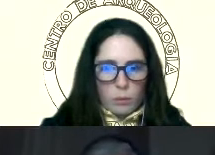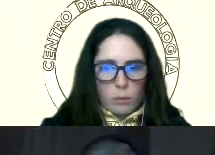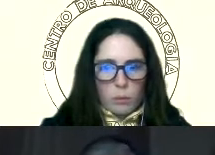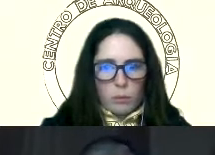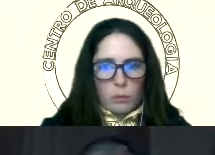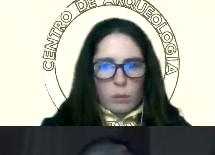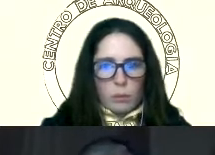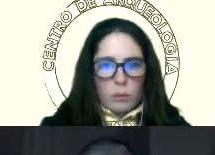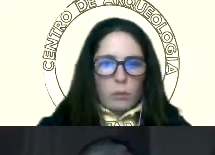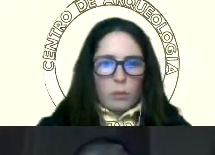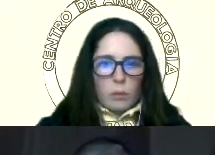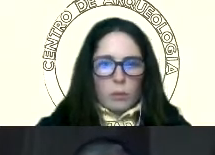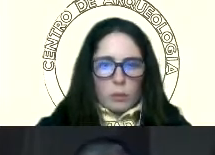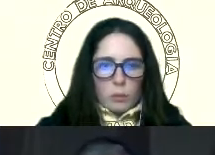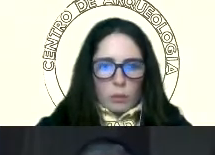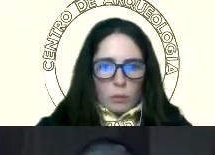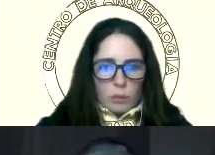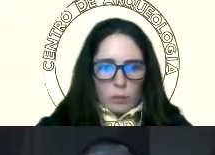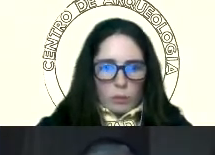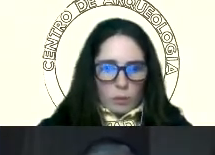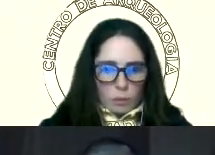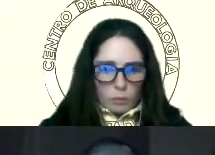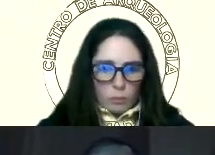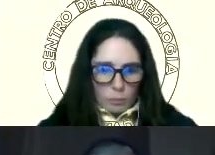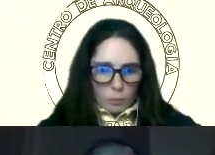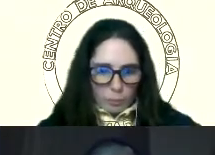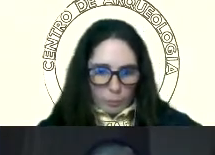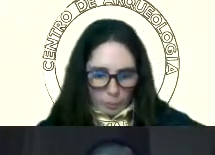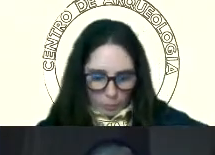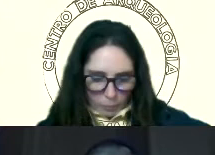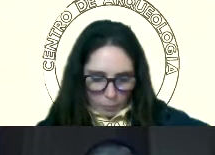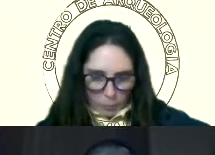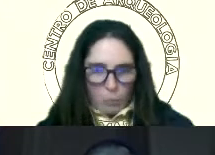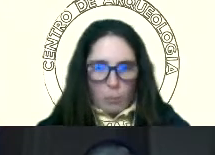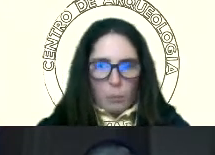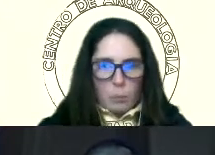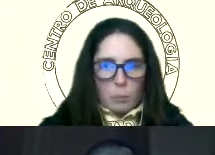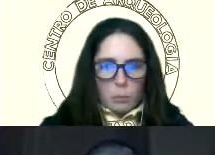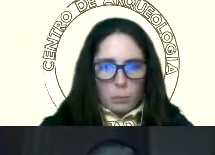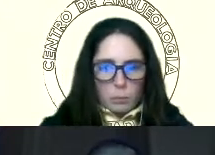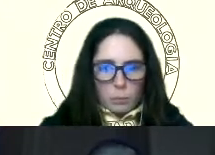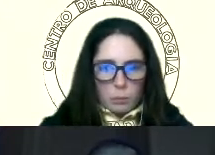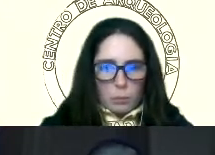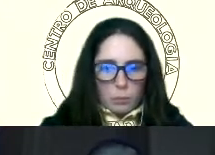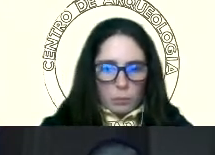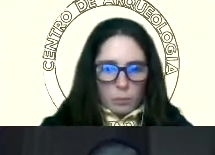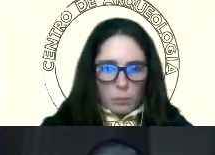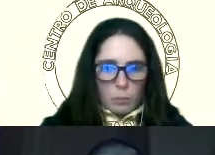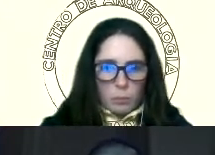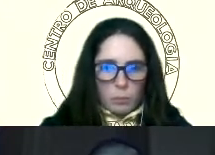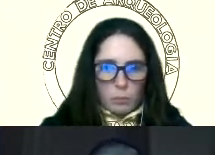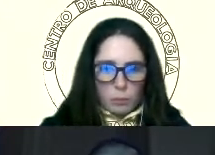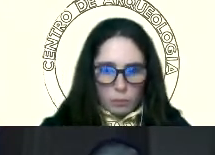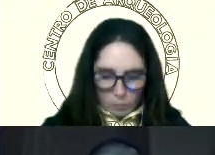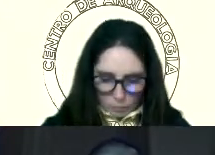com os outros. Ora bem, e chegamos ao convento dos Capuchos da Caparica,